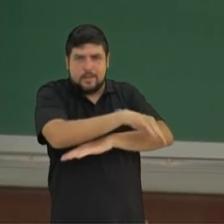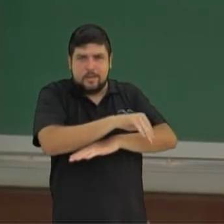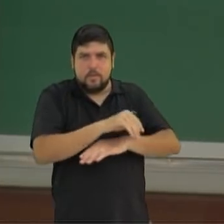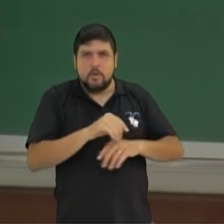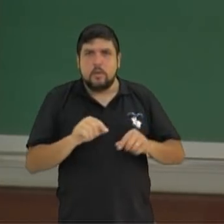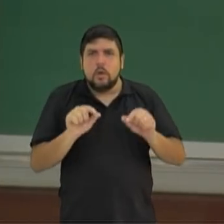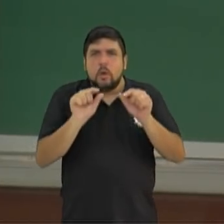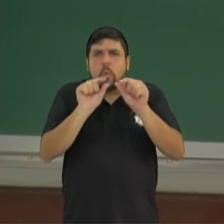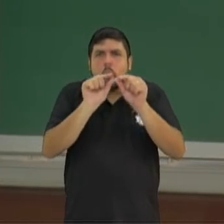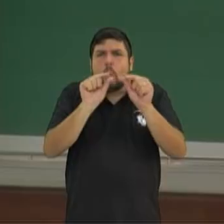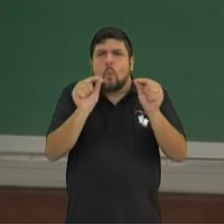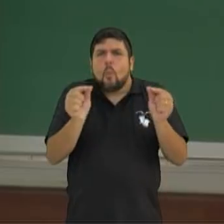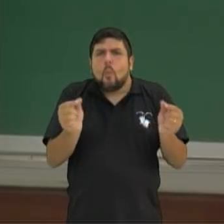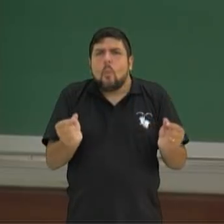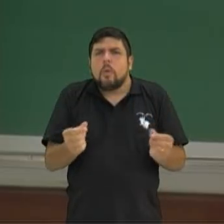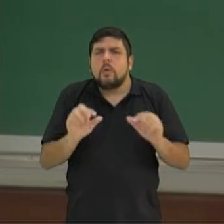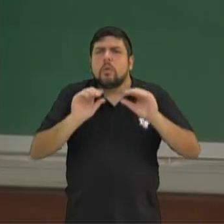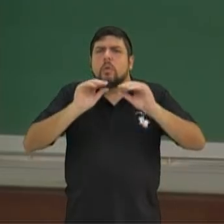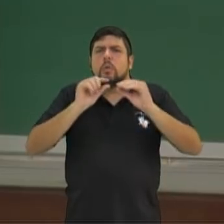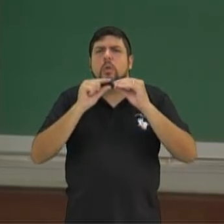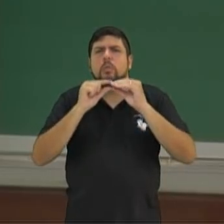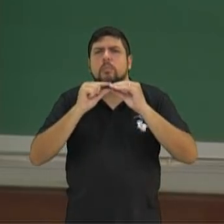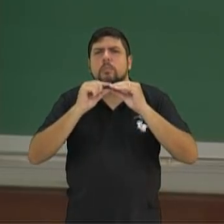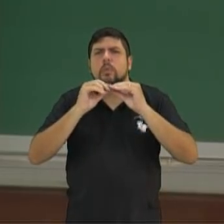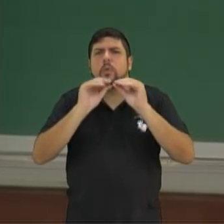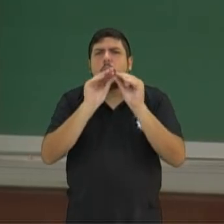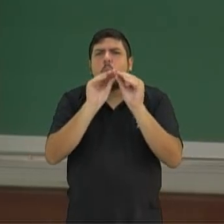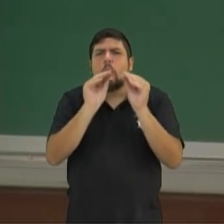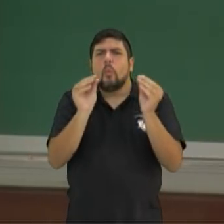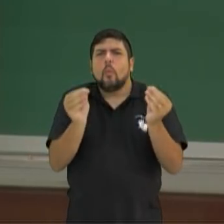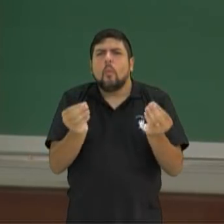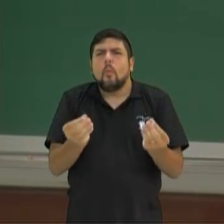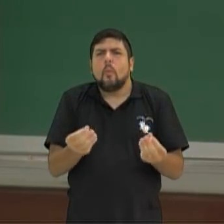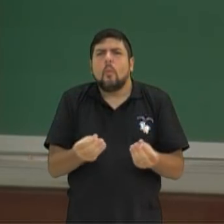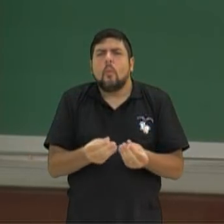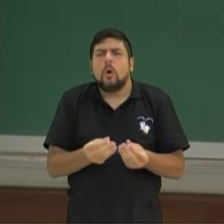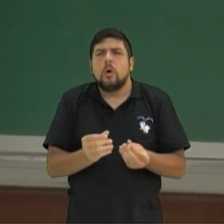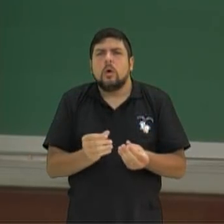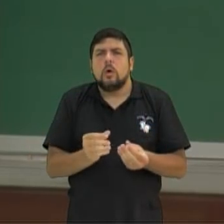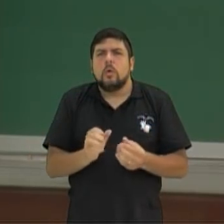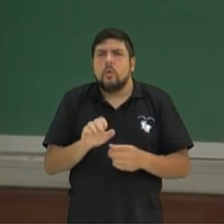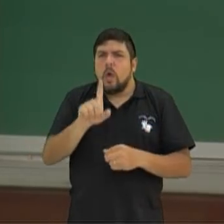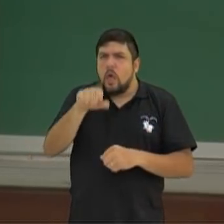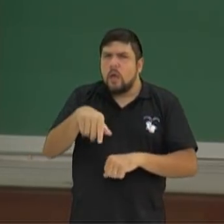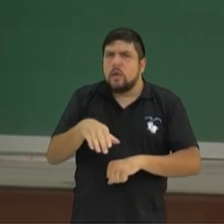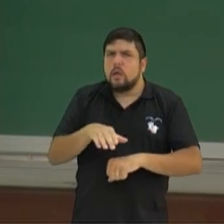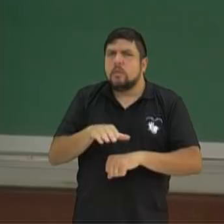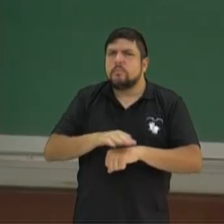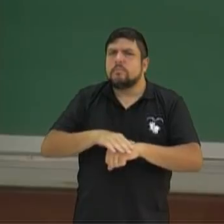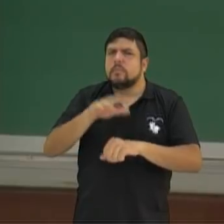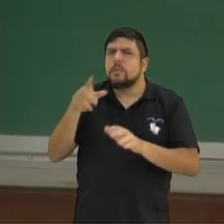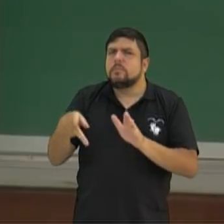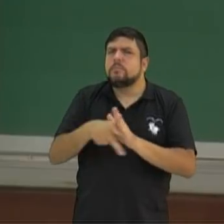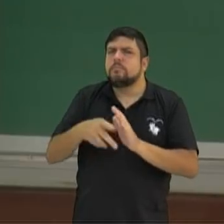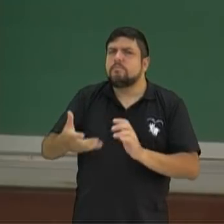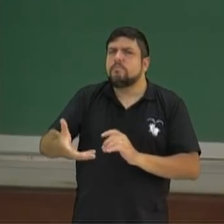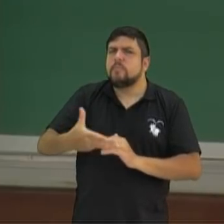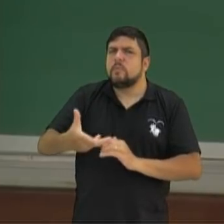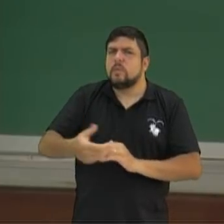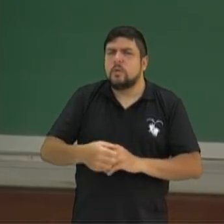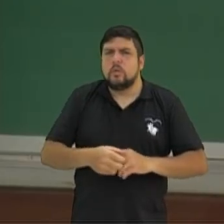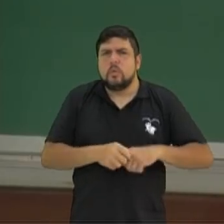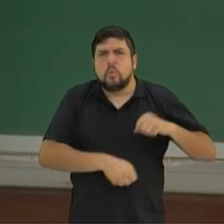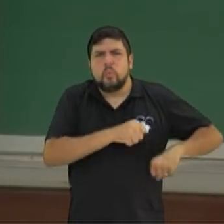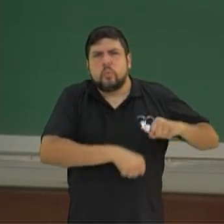o pneuzinho bem fininho, né? A chamada bicicleta speed, ela tem o pneu bem fino e